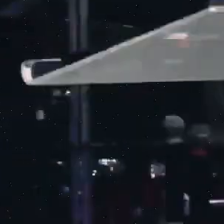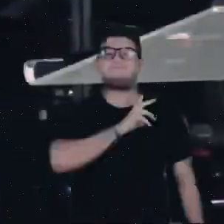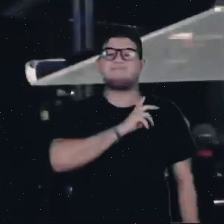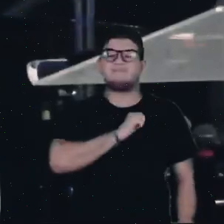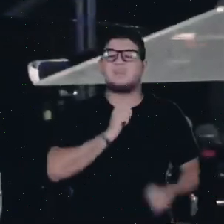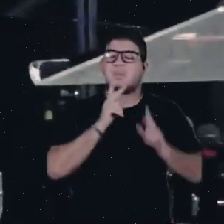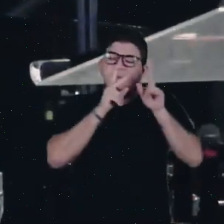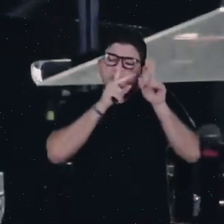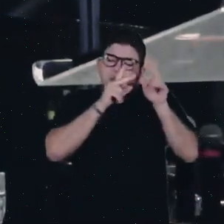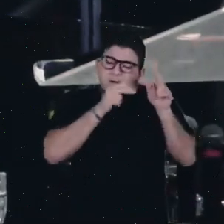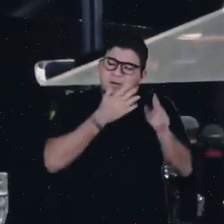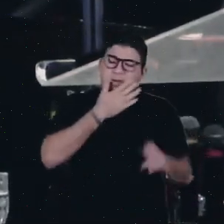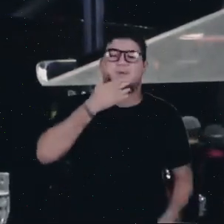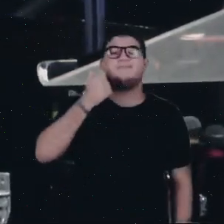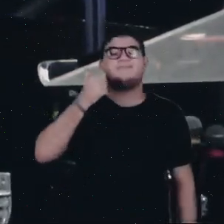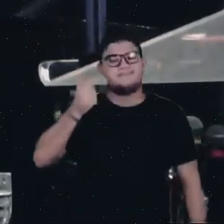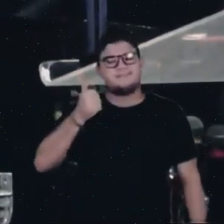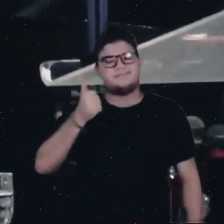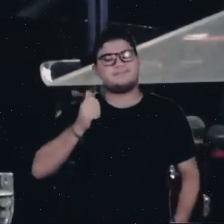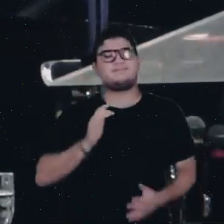dorme melhor.